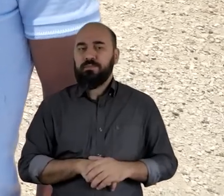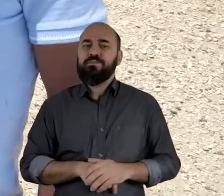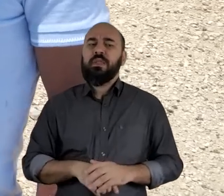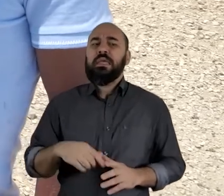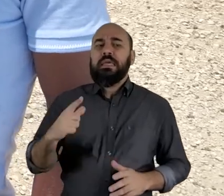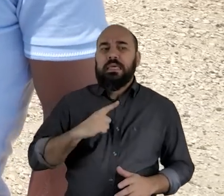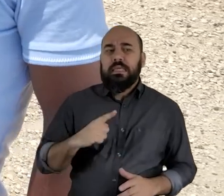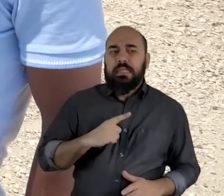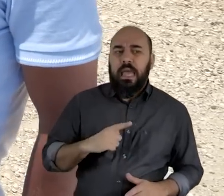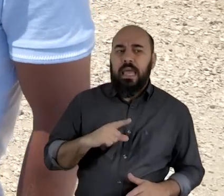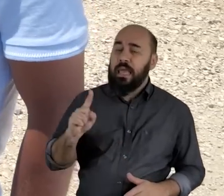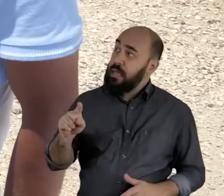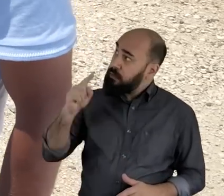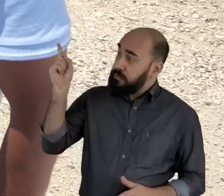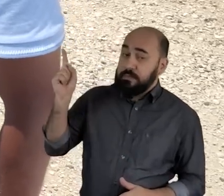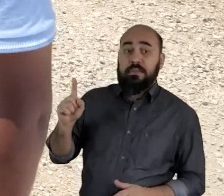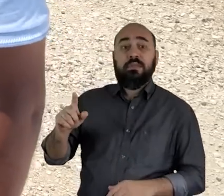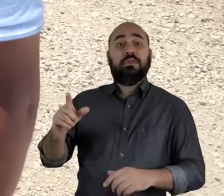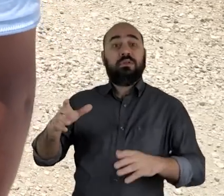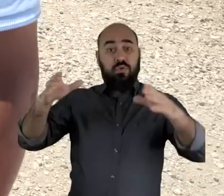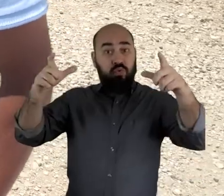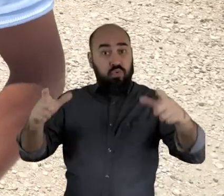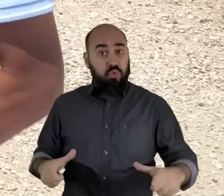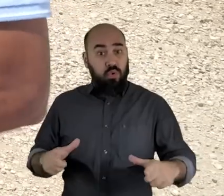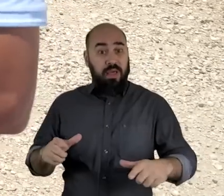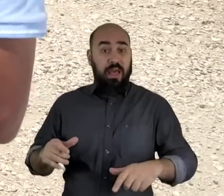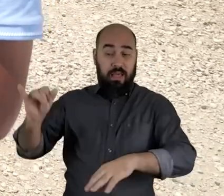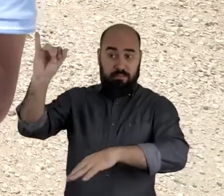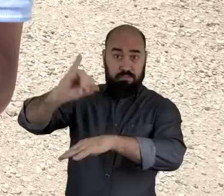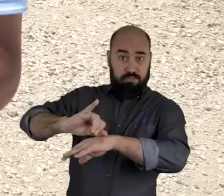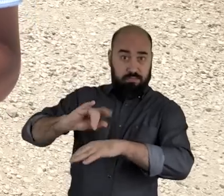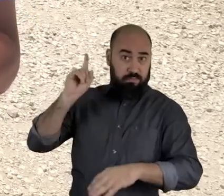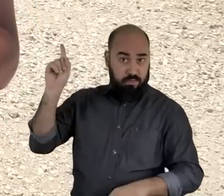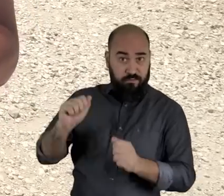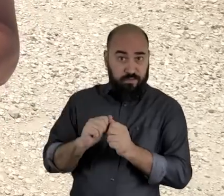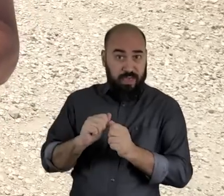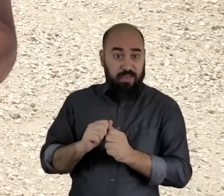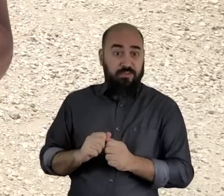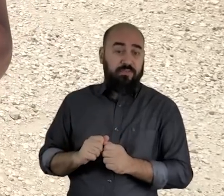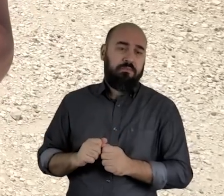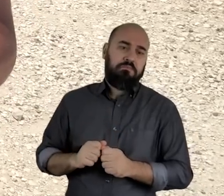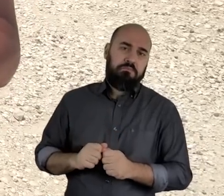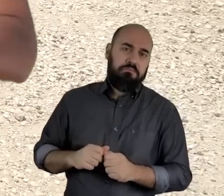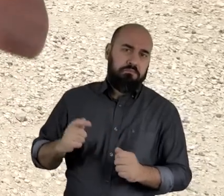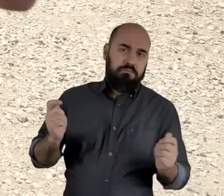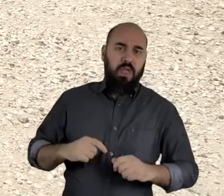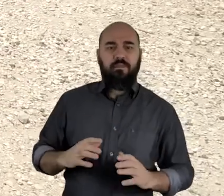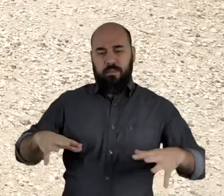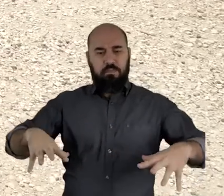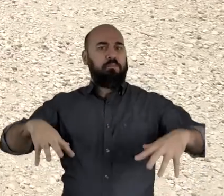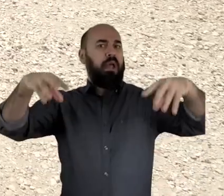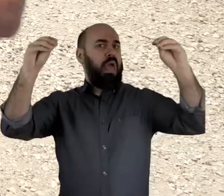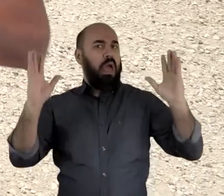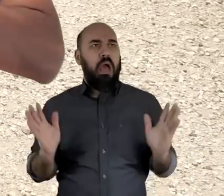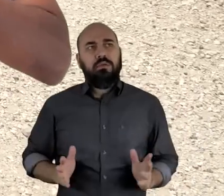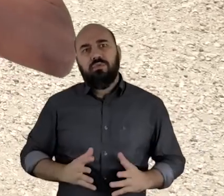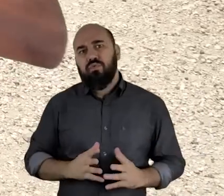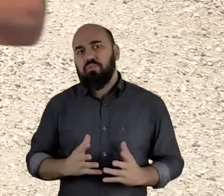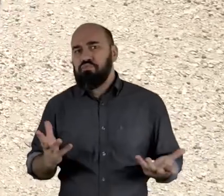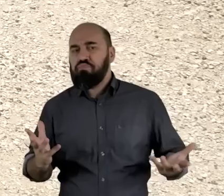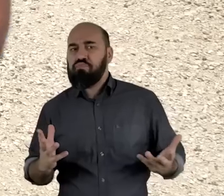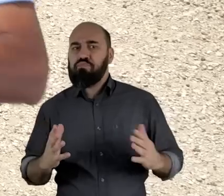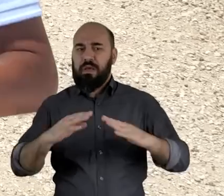lugar disto, você tem um núcleo ali no coração da cidade que, num primeiro momento, deveria ser para construir um